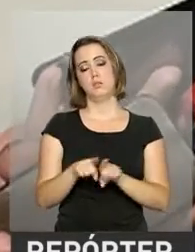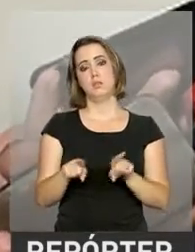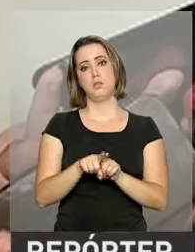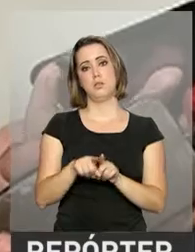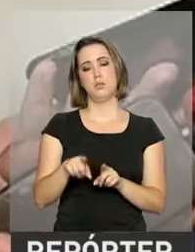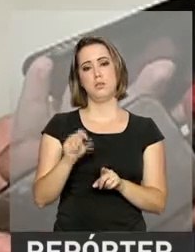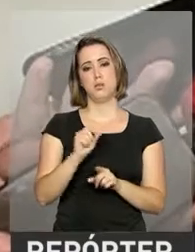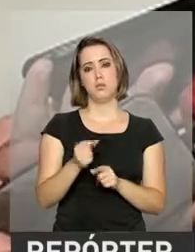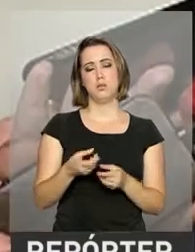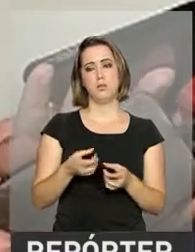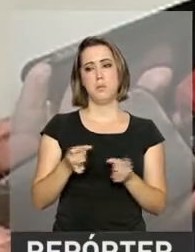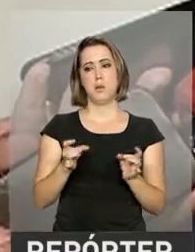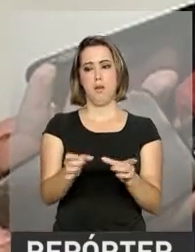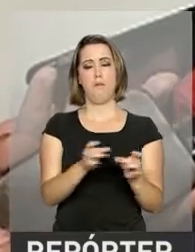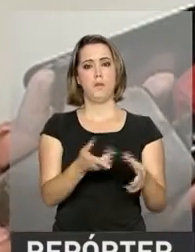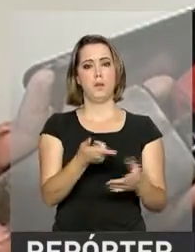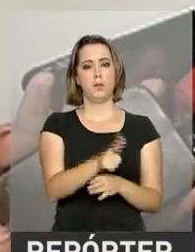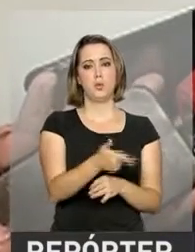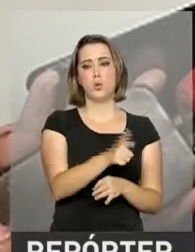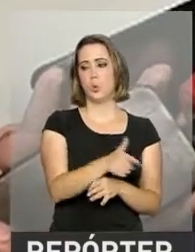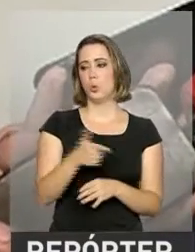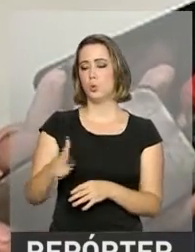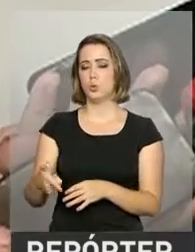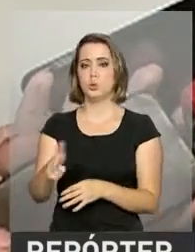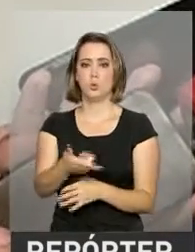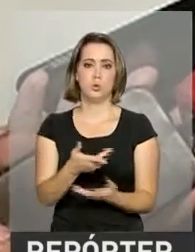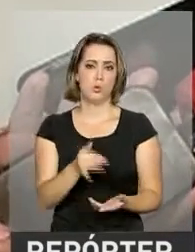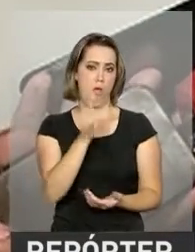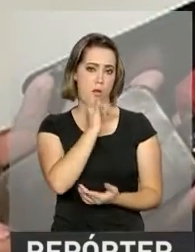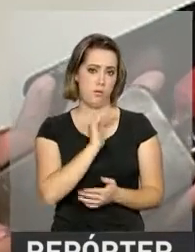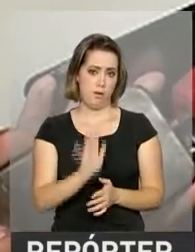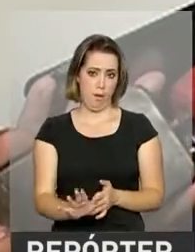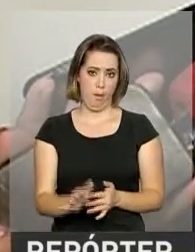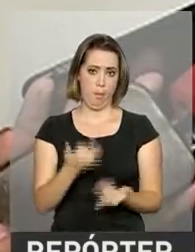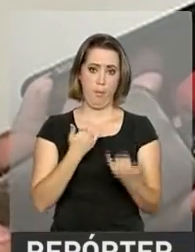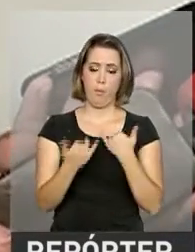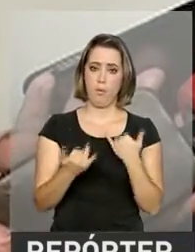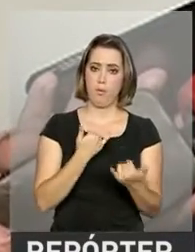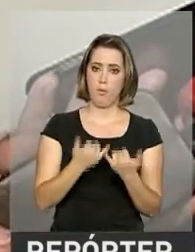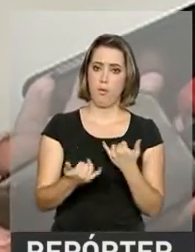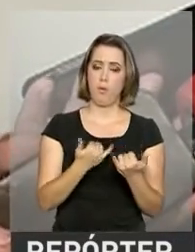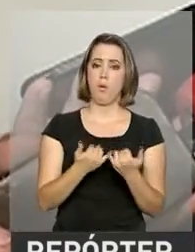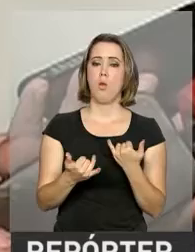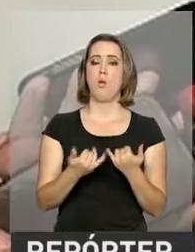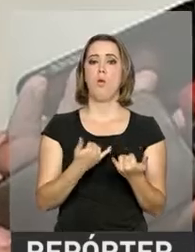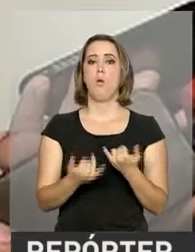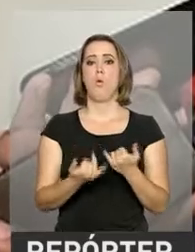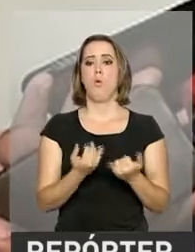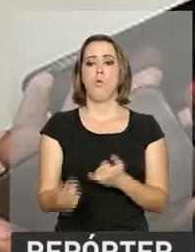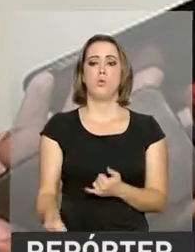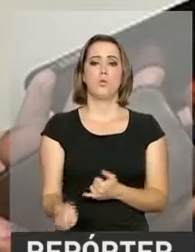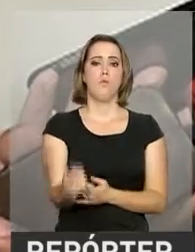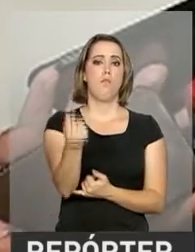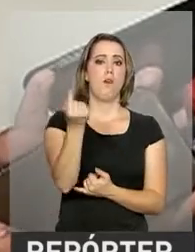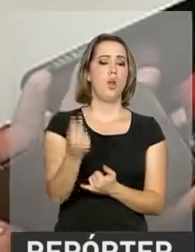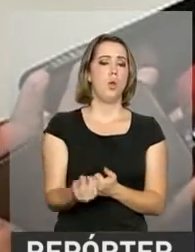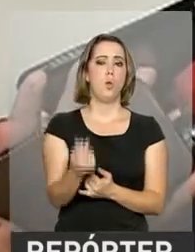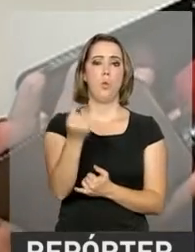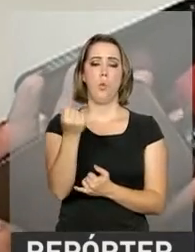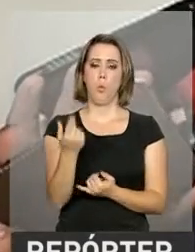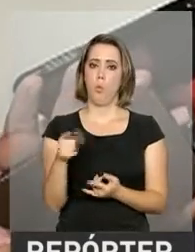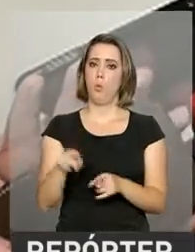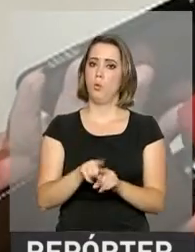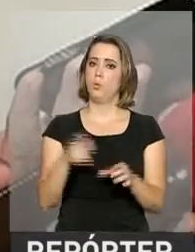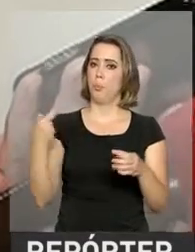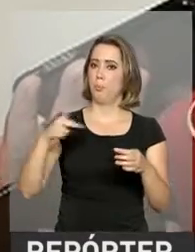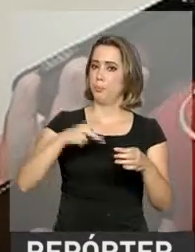de outros bens ativos futuros do Estado, como é o caso dos royalties que o Estado recebe pela